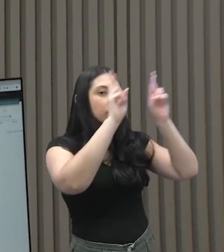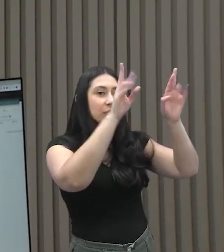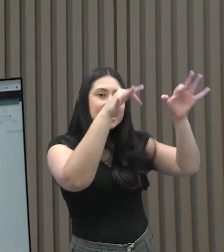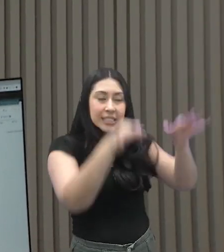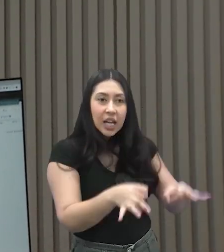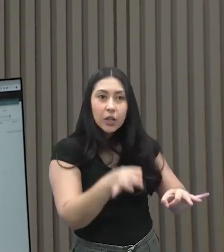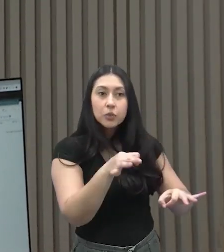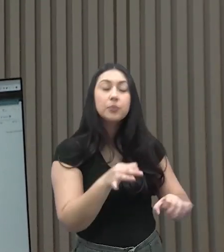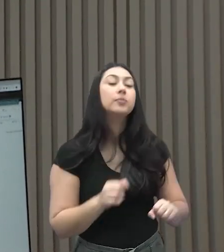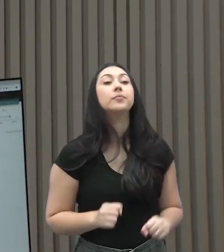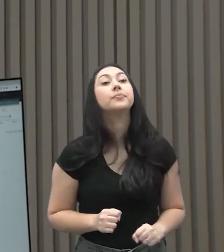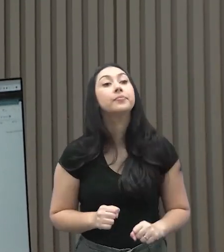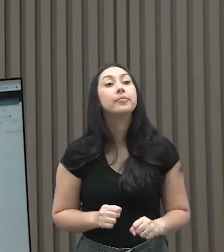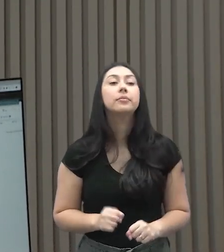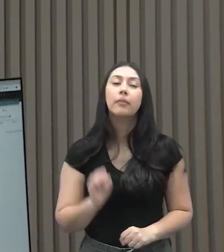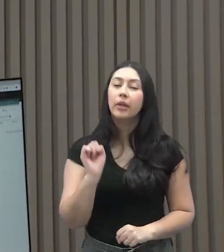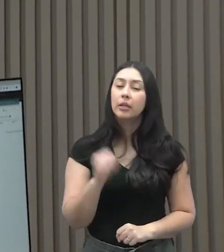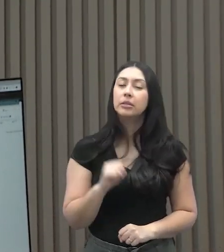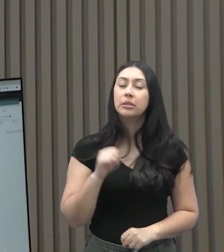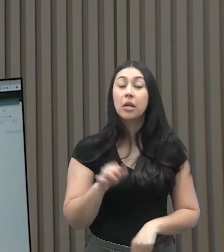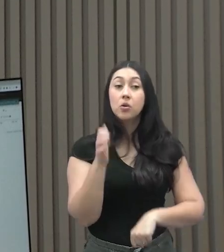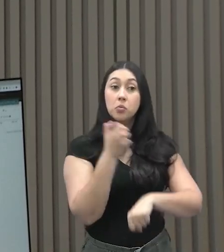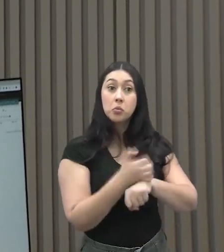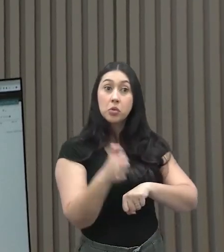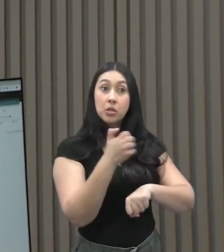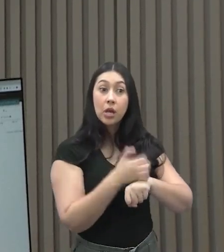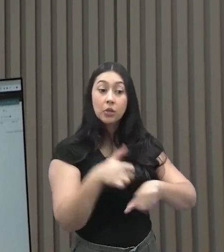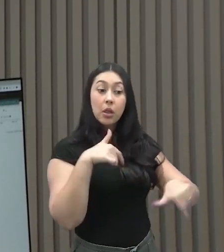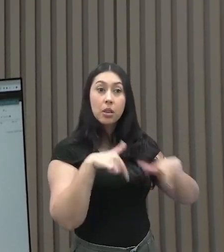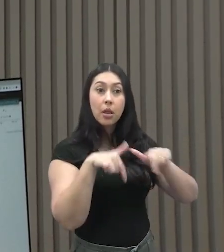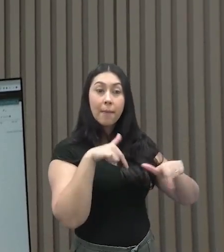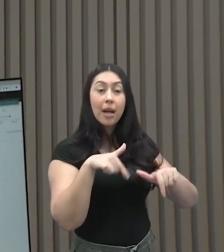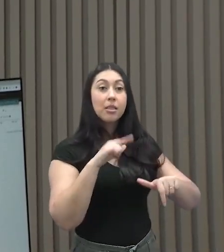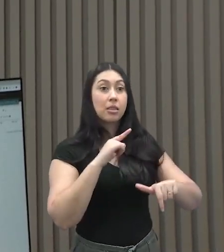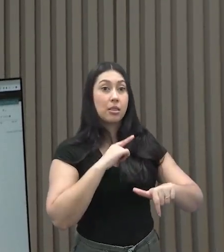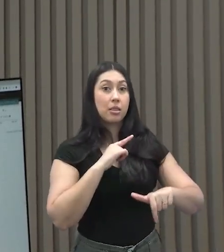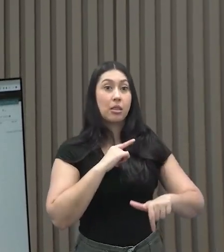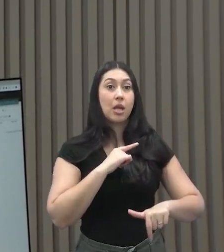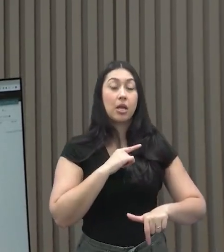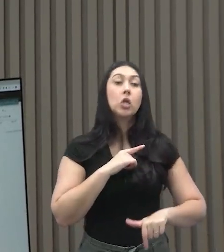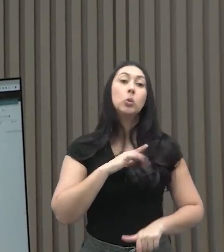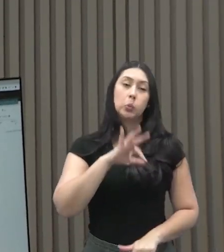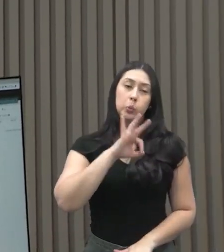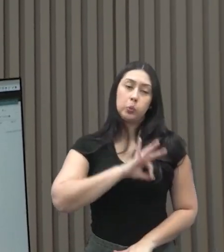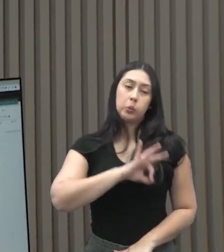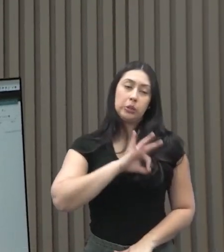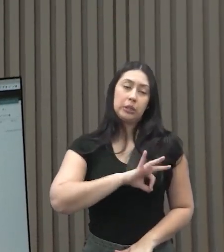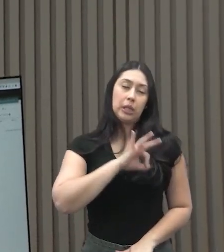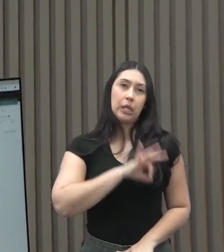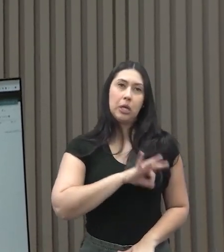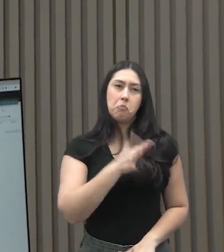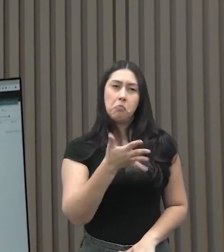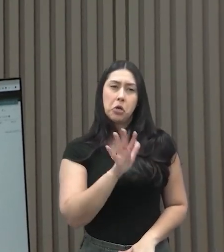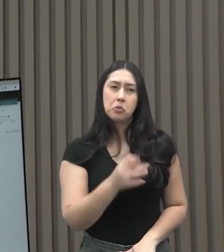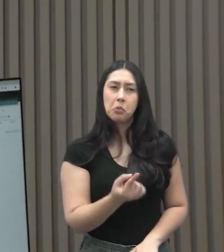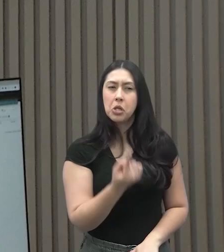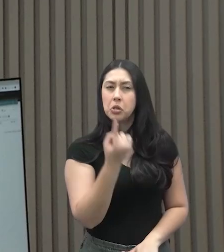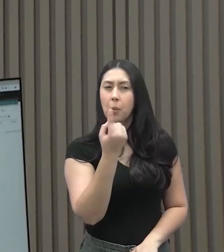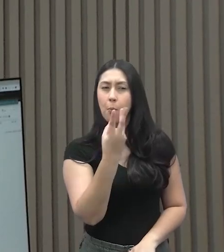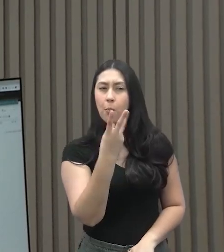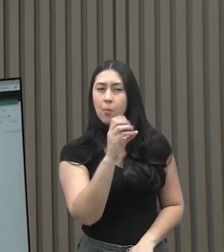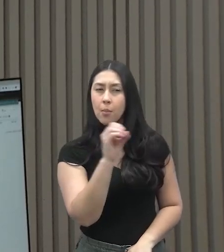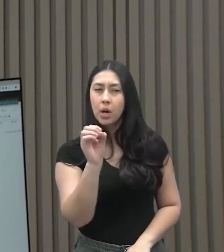horário das aulas do estagiário. E sim, o estagiário na sua atividade ele tem direito a uma bolsa auxílio do estágio, que está em torno